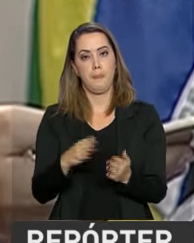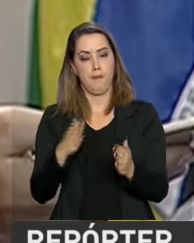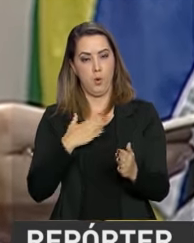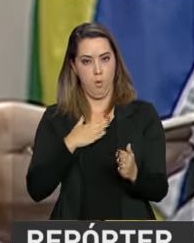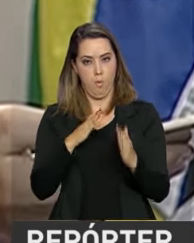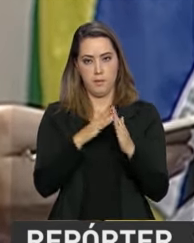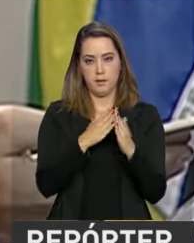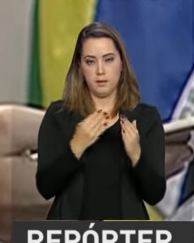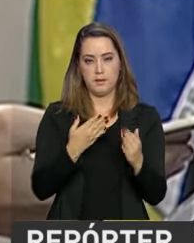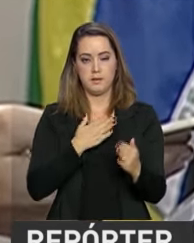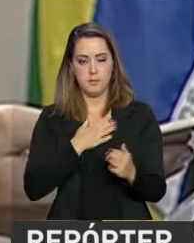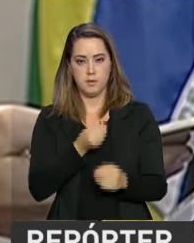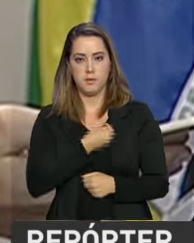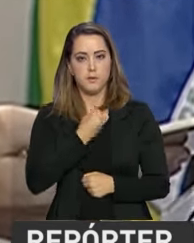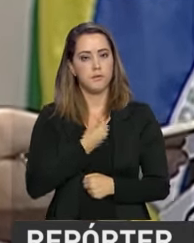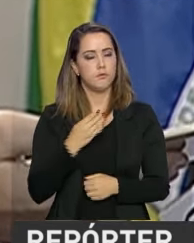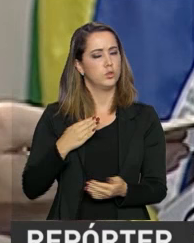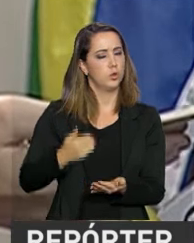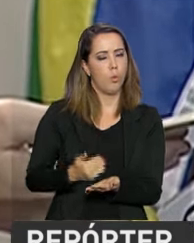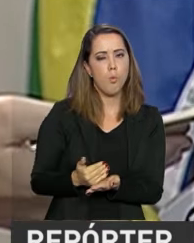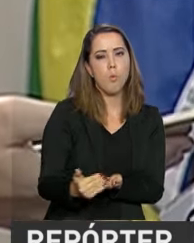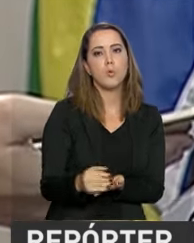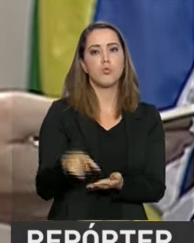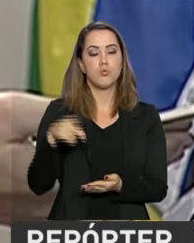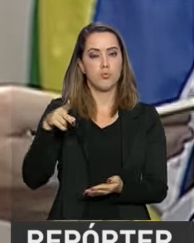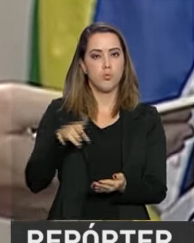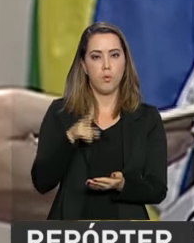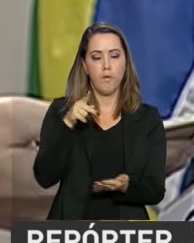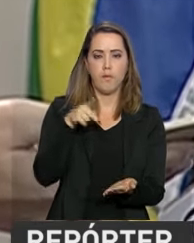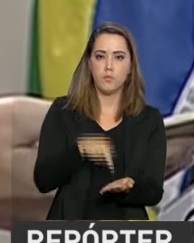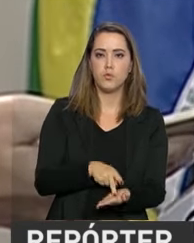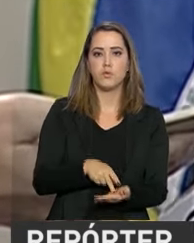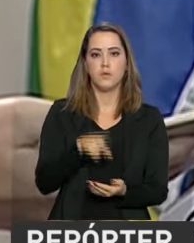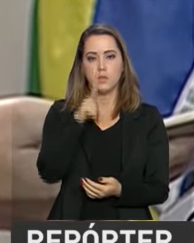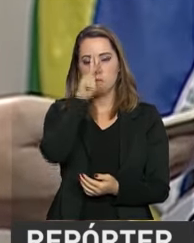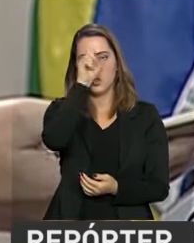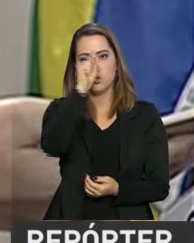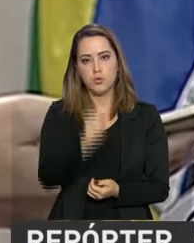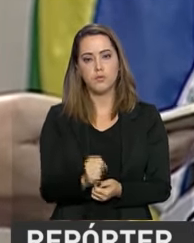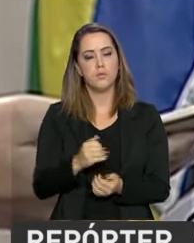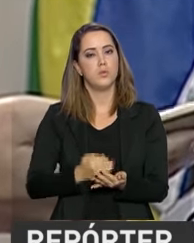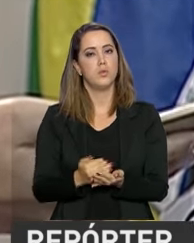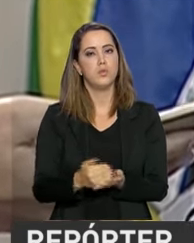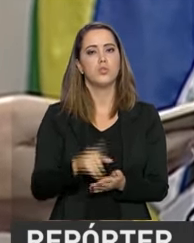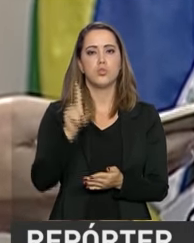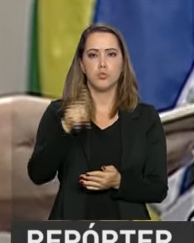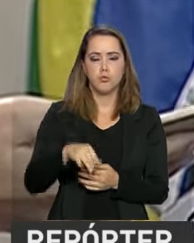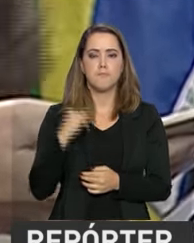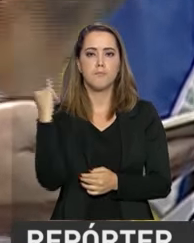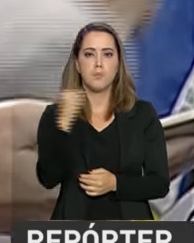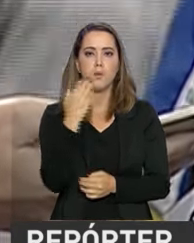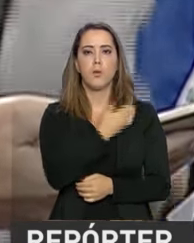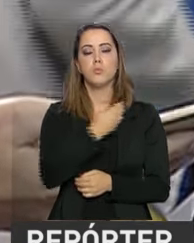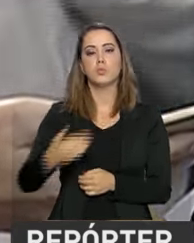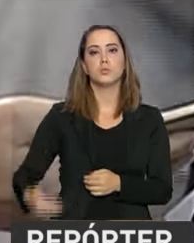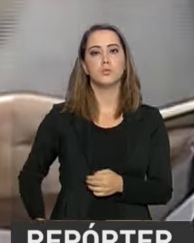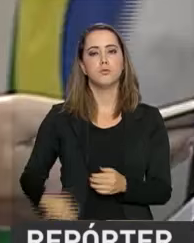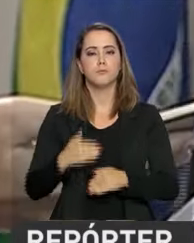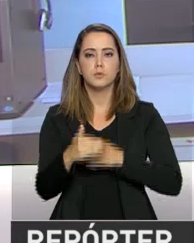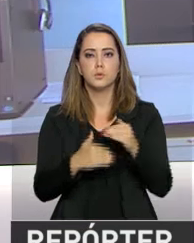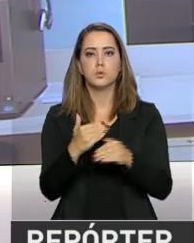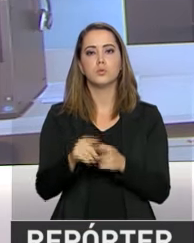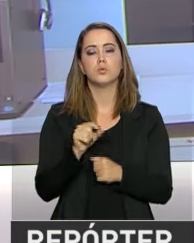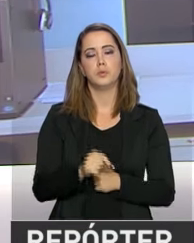casa, minha vida segue firme, forte e é prioridade do governo avançar com ele de forma muito